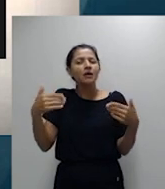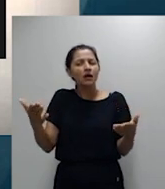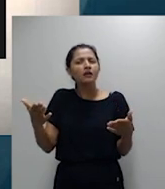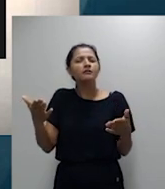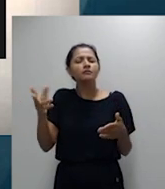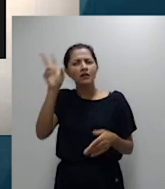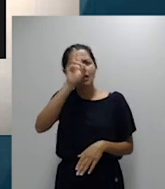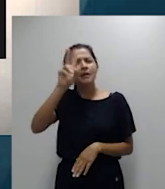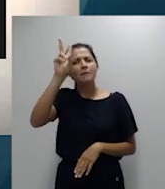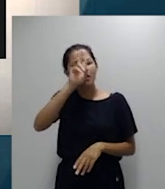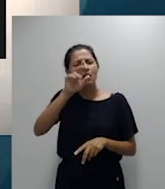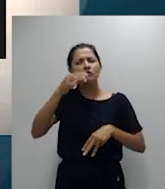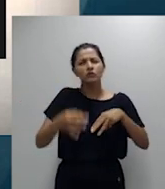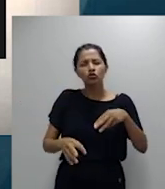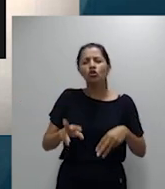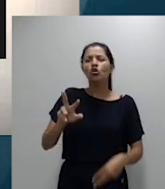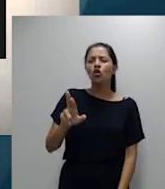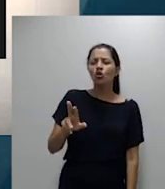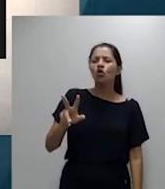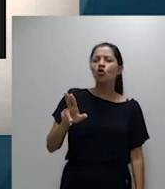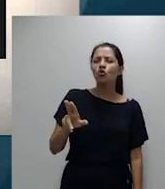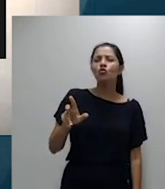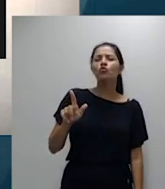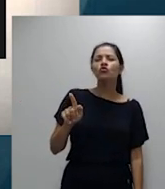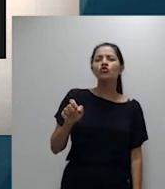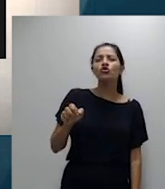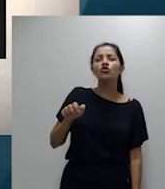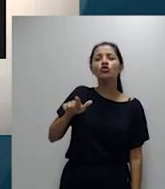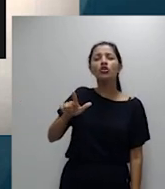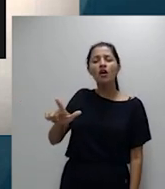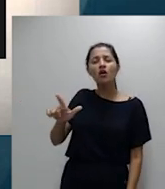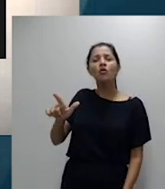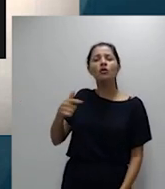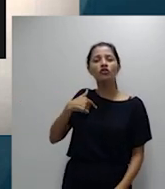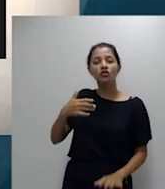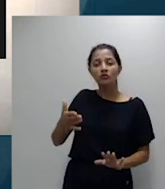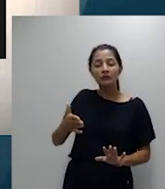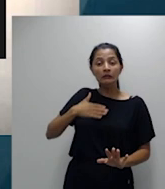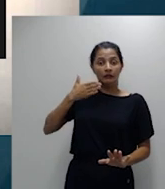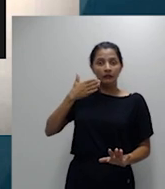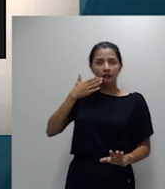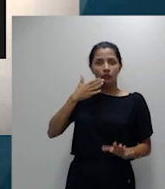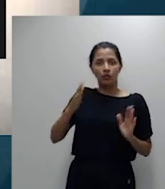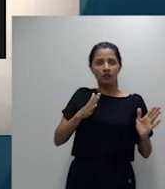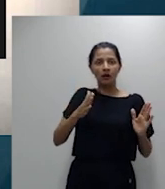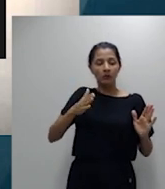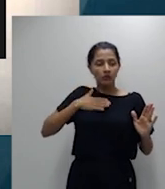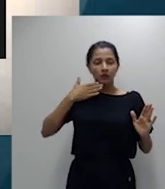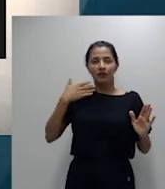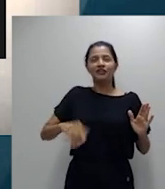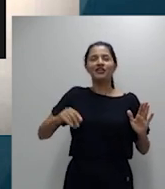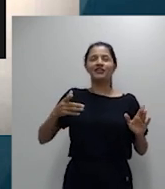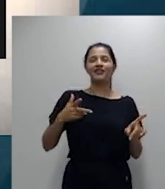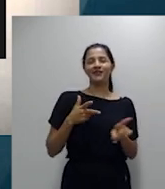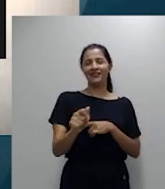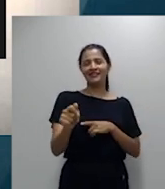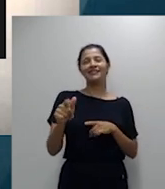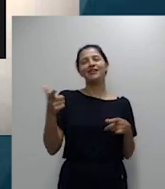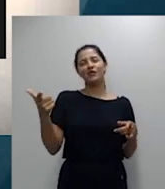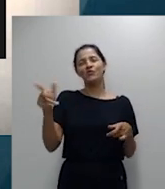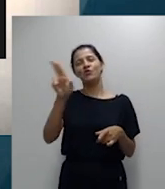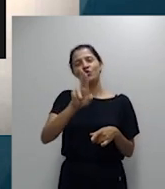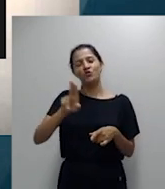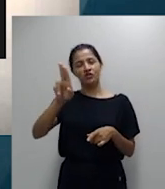lembrado nesse Gurgel que vencemos uma etapa surpreso nossa vida sentidos e que implantamos o sistema